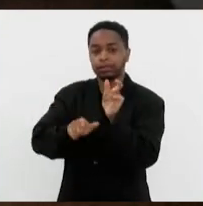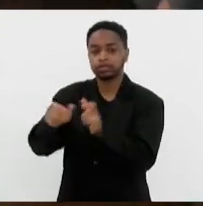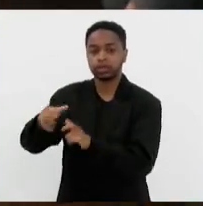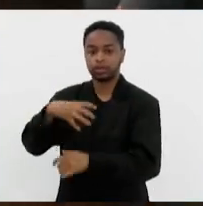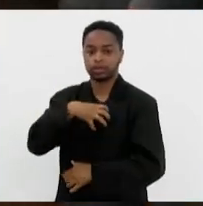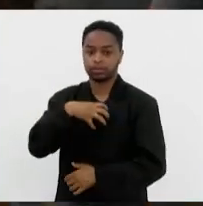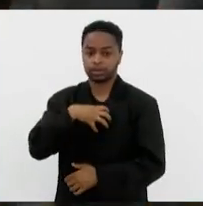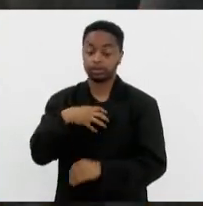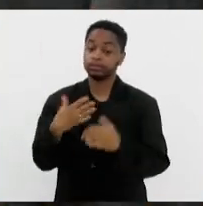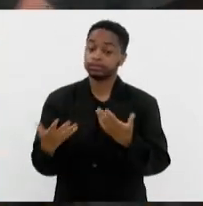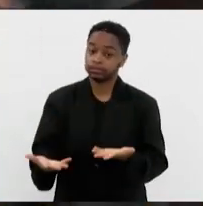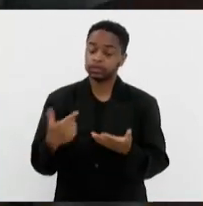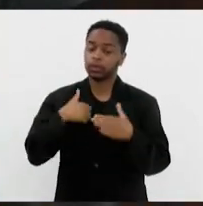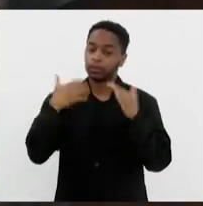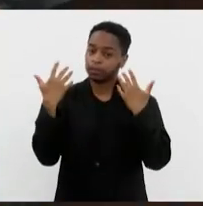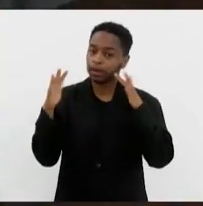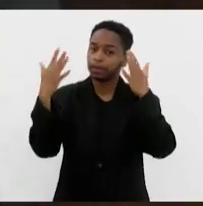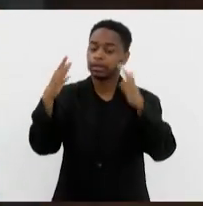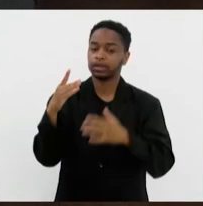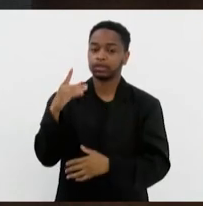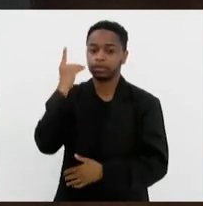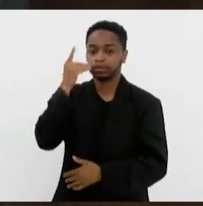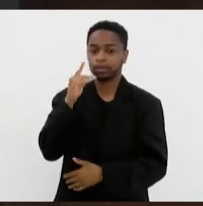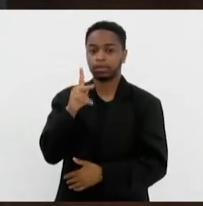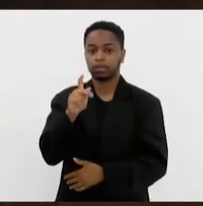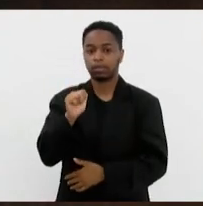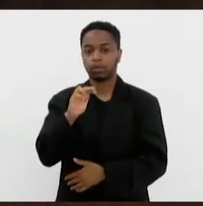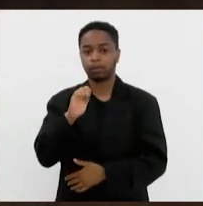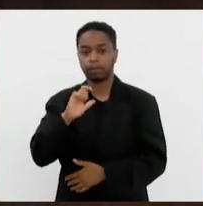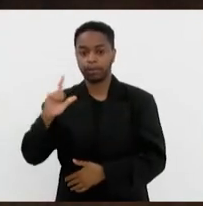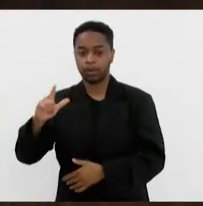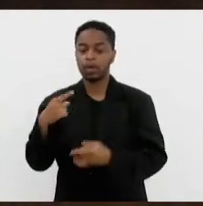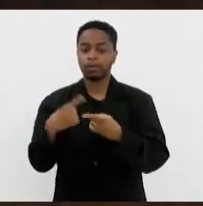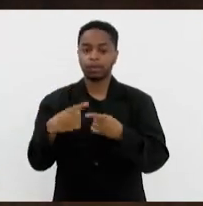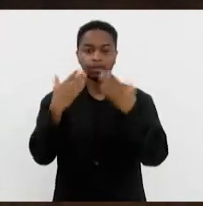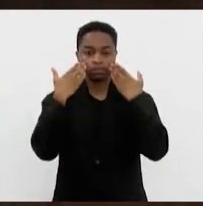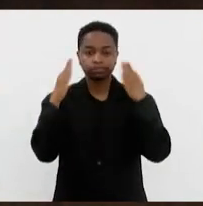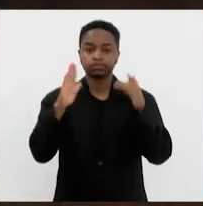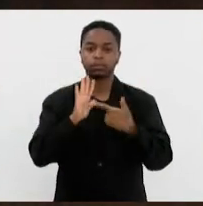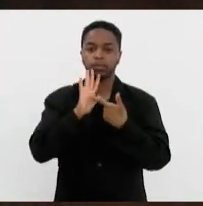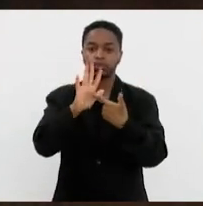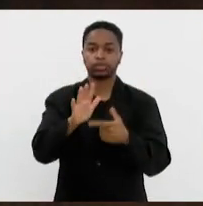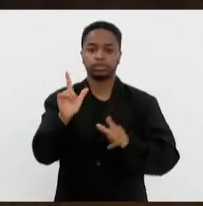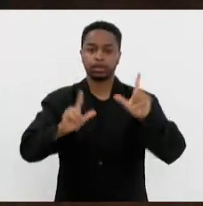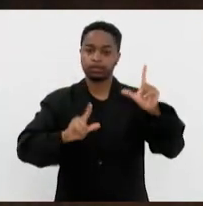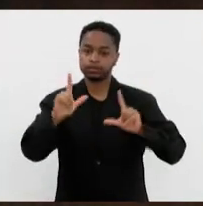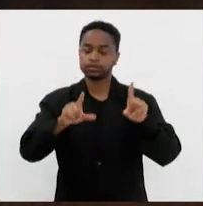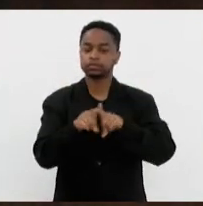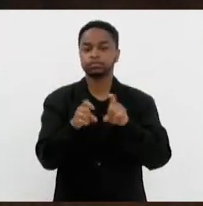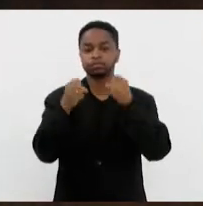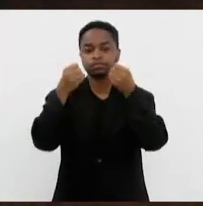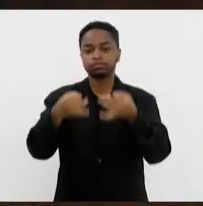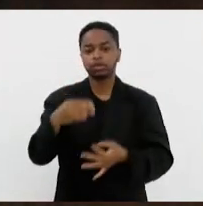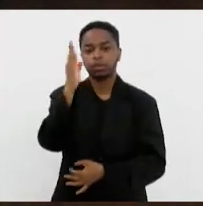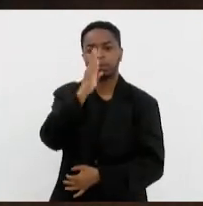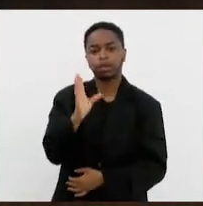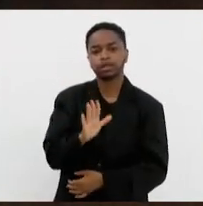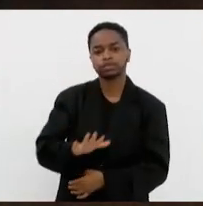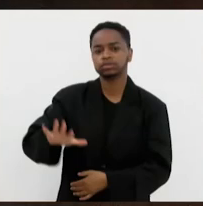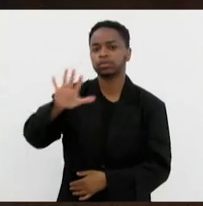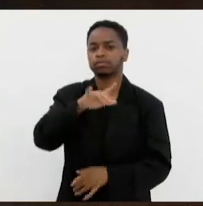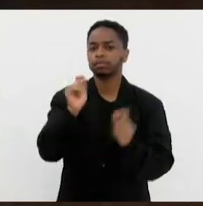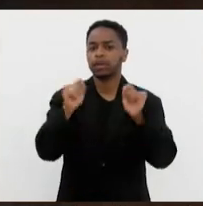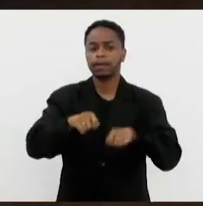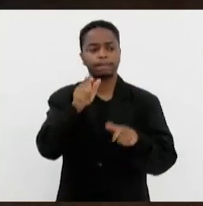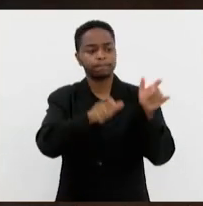quero parabenizar a atitude do deputado Poubel, que foi muito feliz em rede nacional, na televisão, e esclarecer para o Brasil, para que as pessoas saibam o